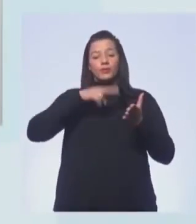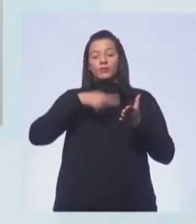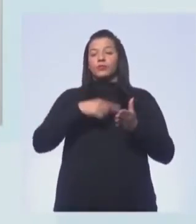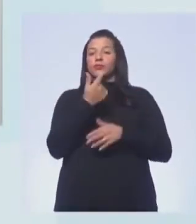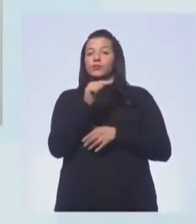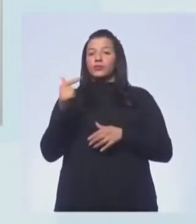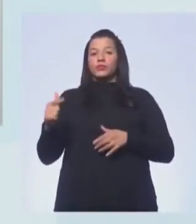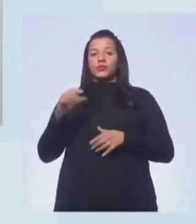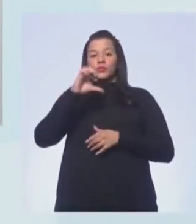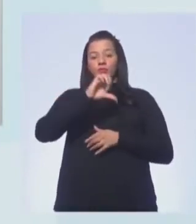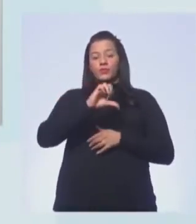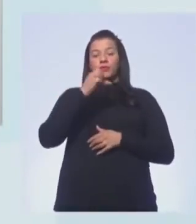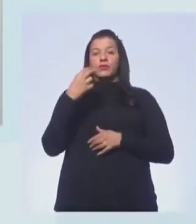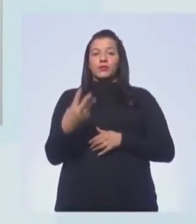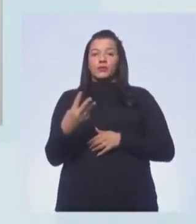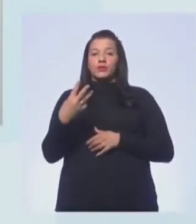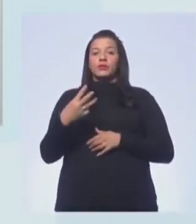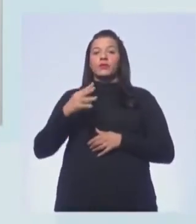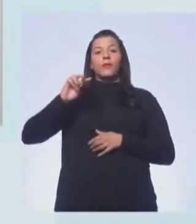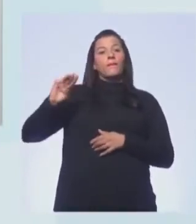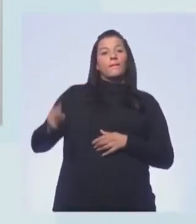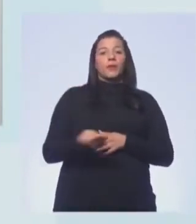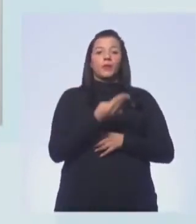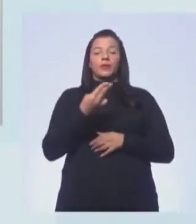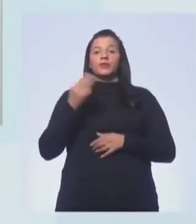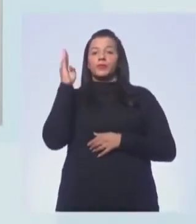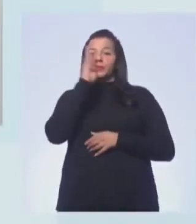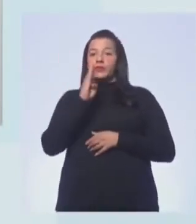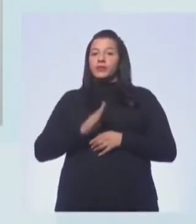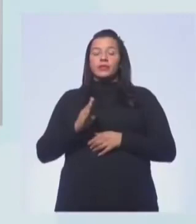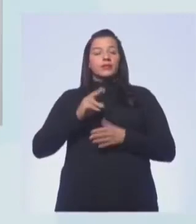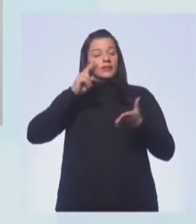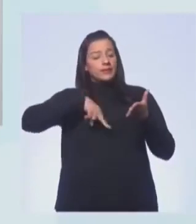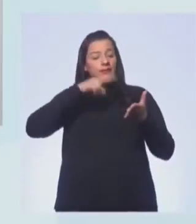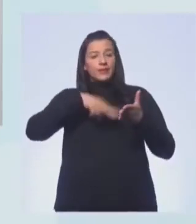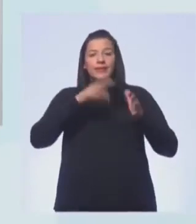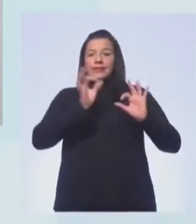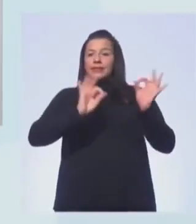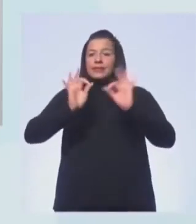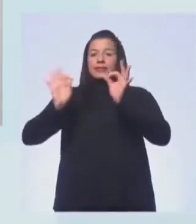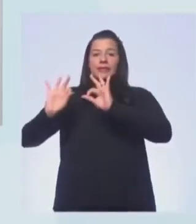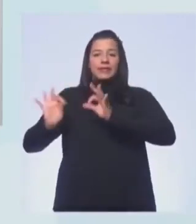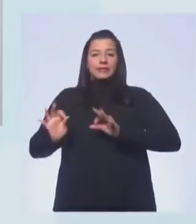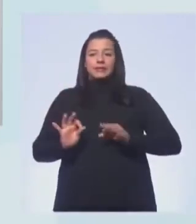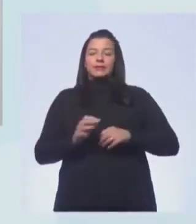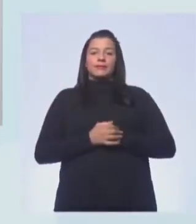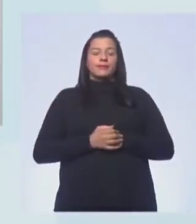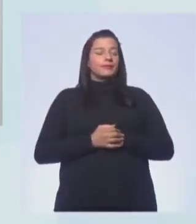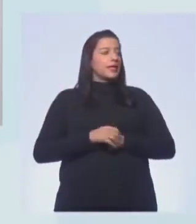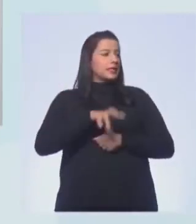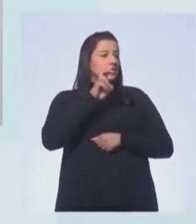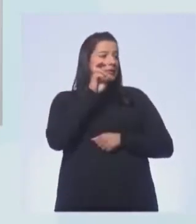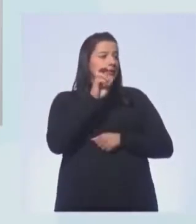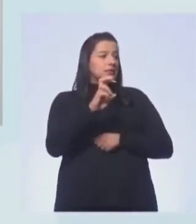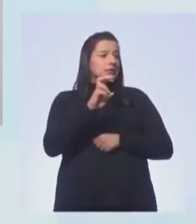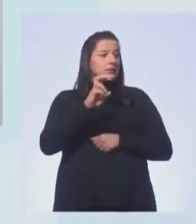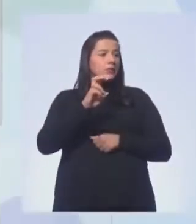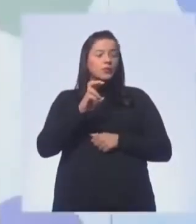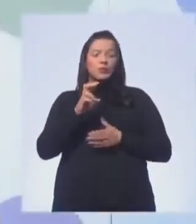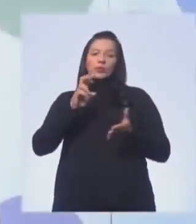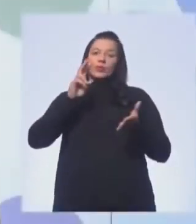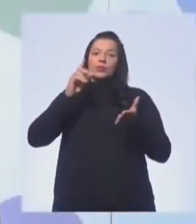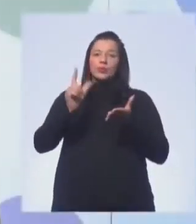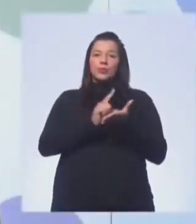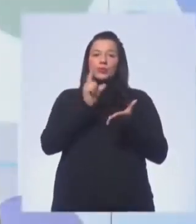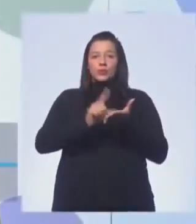cerca de 93 milhões de brasileiros. É muita gente que não lê nada. A gente não lê nada. 5 livros, né? Ele está dizendo, acho que deve ter